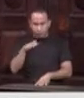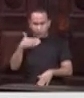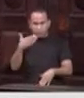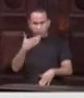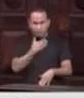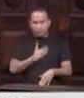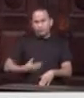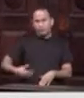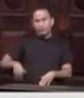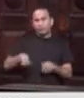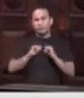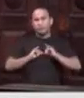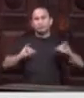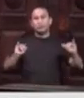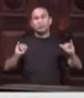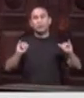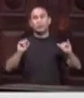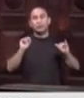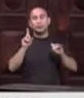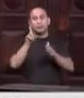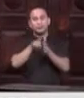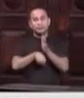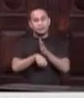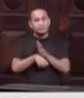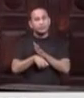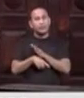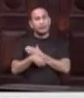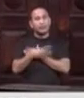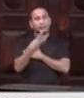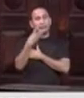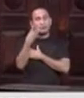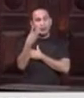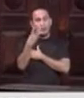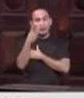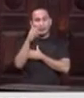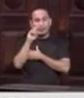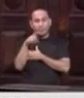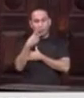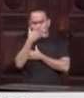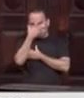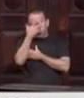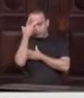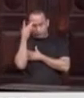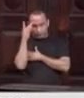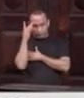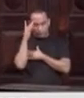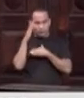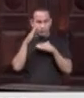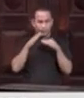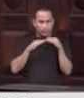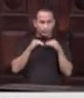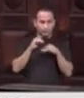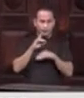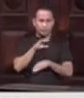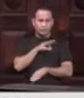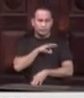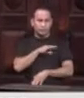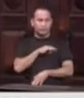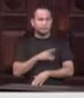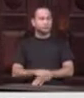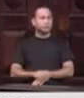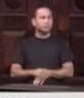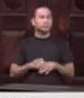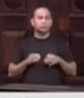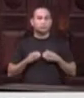divulgou que reduziria em 3.000 homens o efetivo das unidades